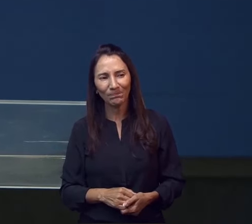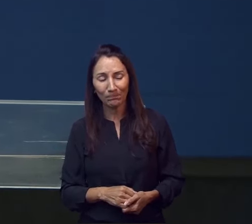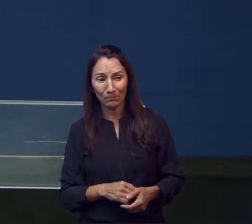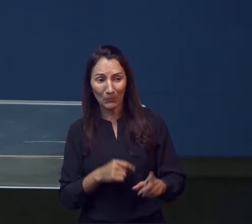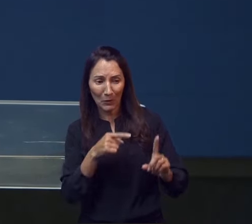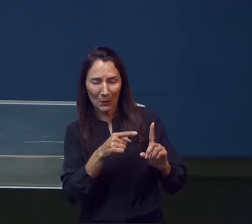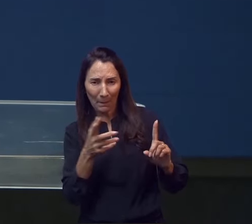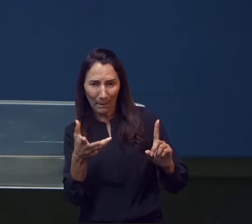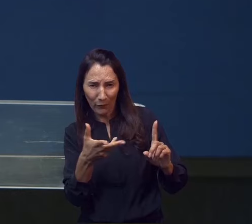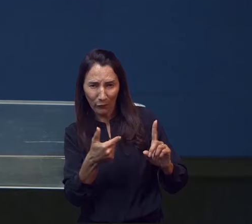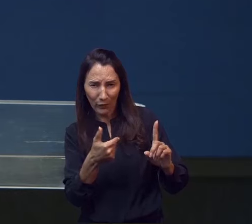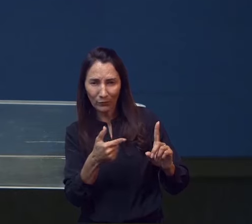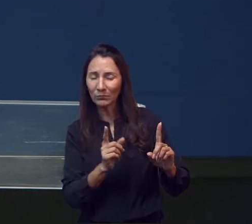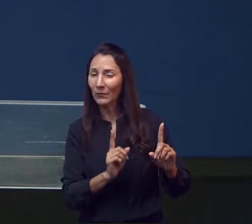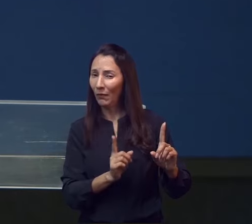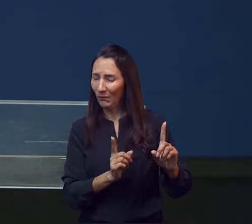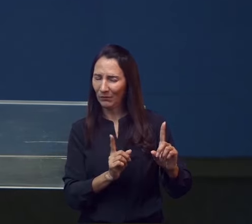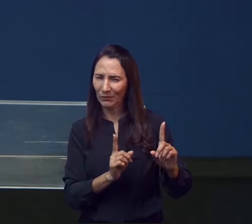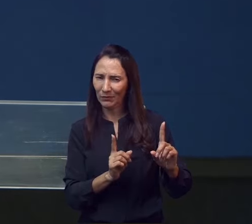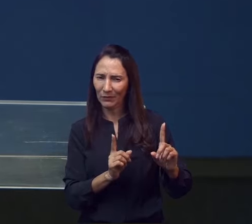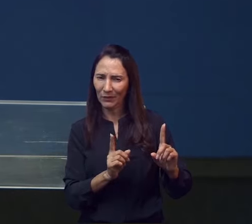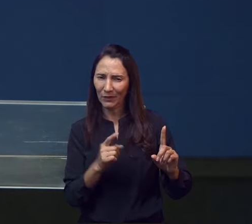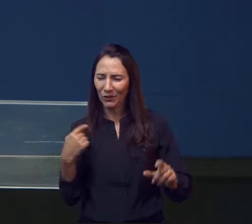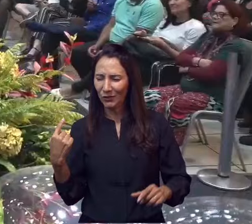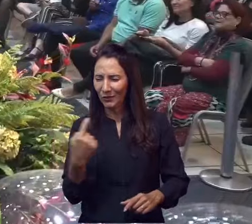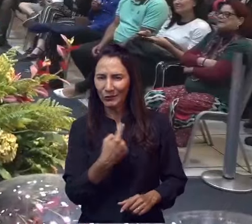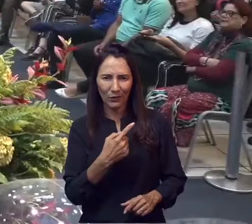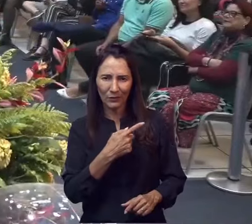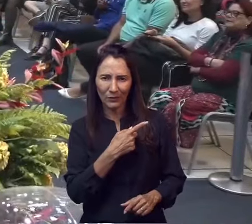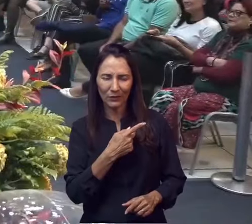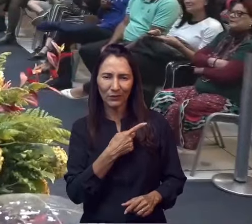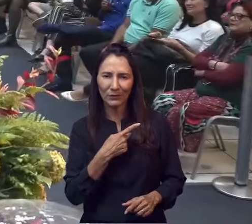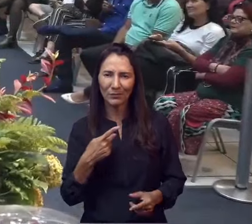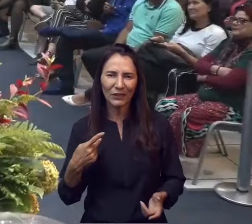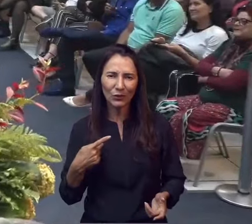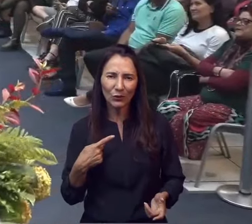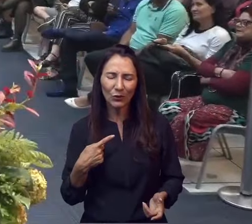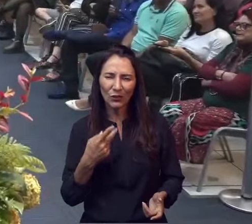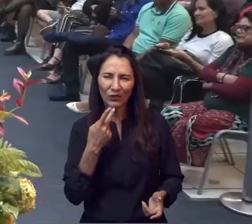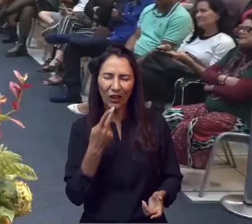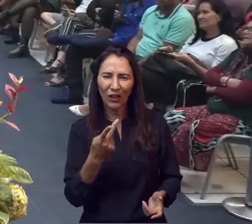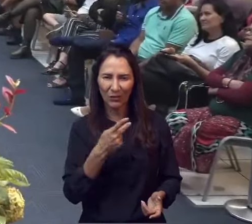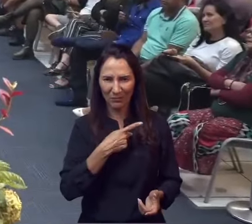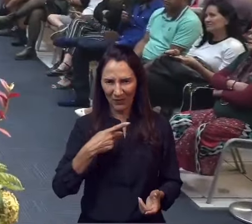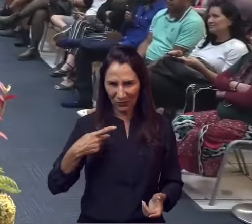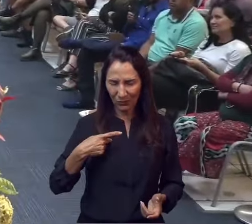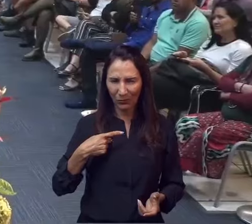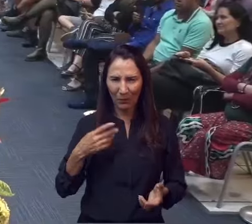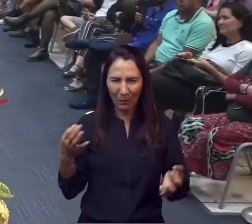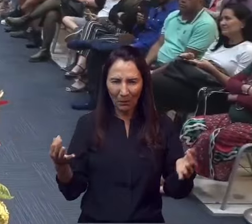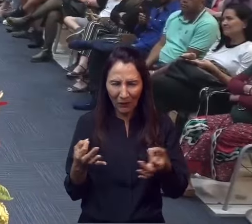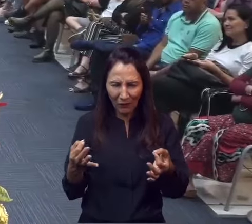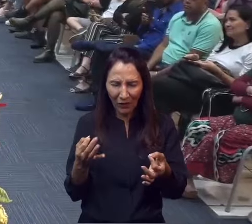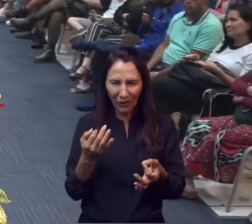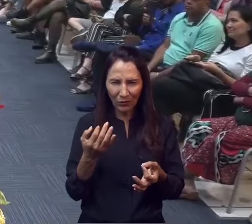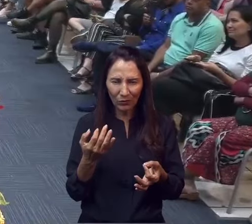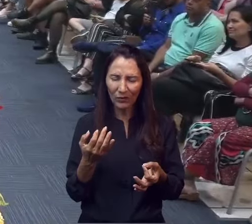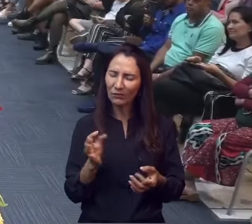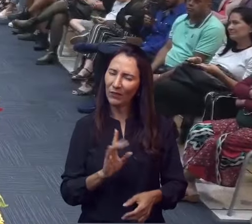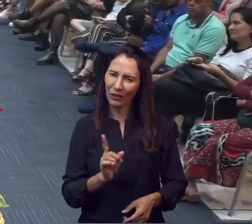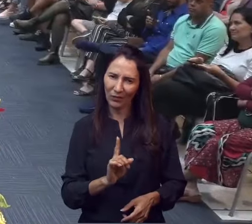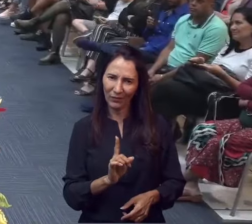não mas não estamos aqui para dizer que pastor é perfeito não é perfeito